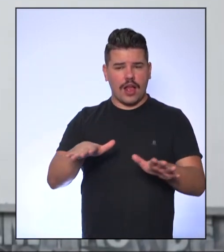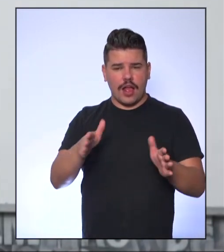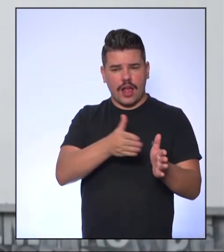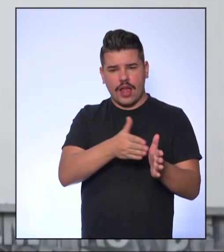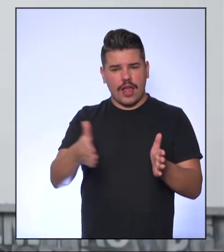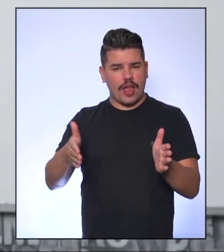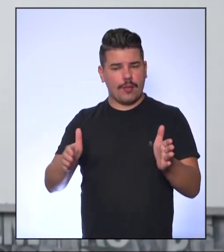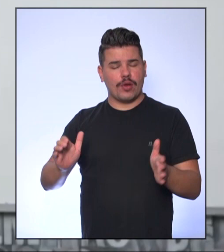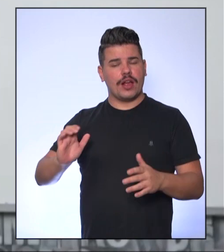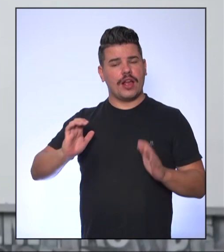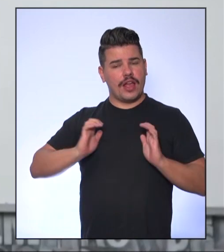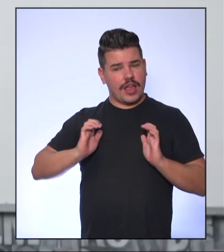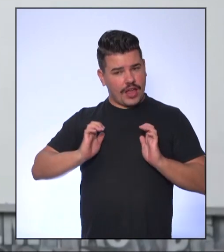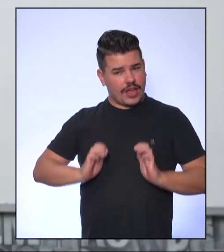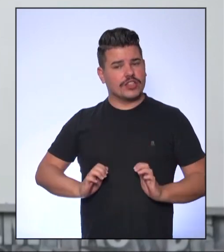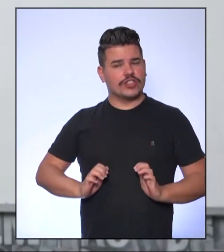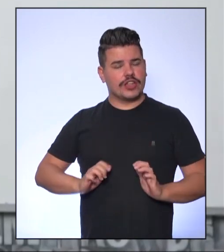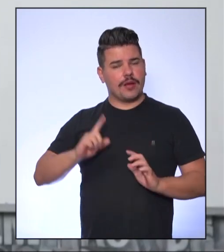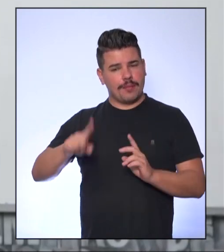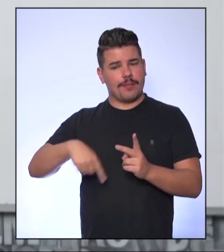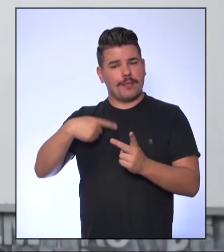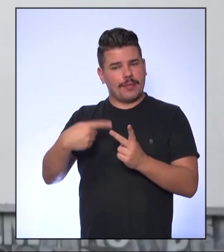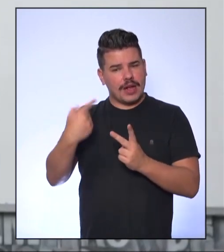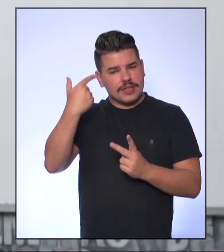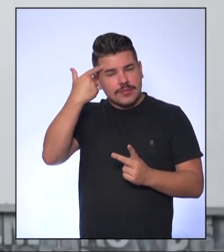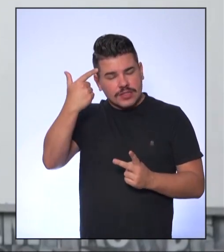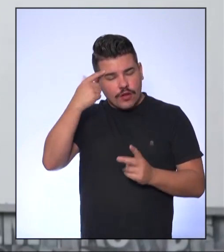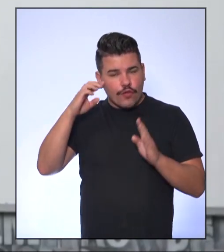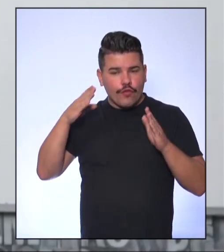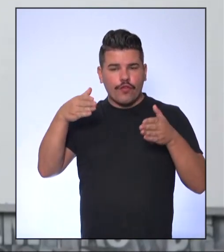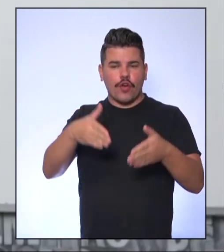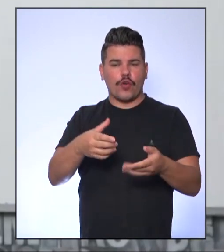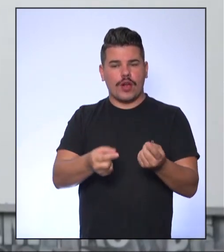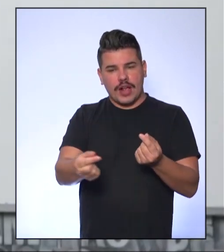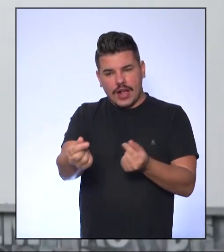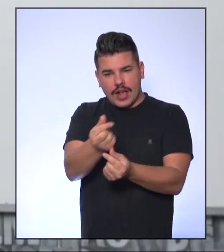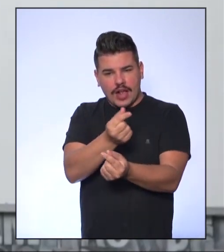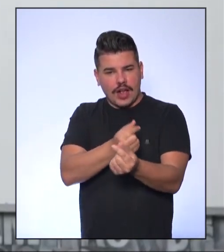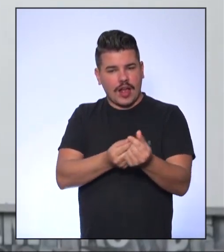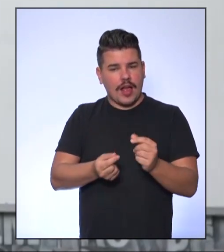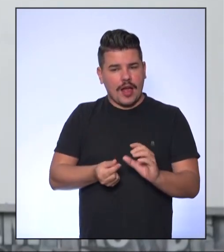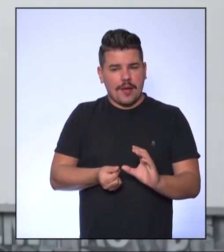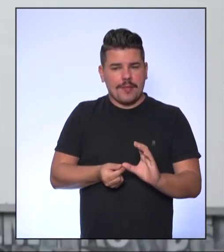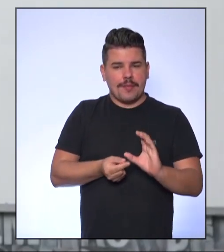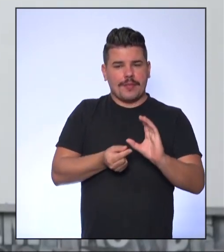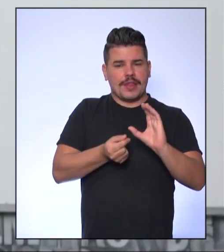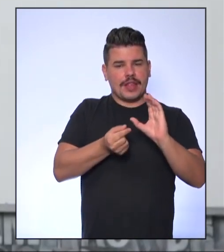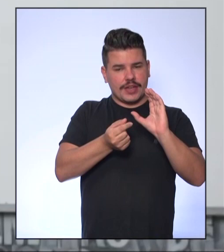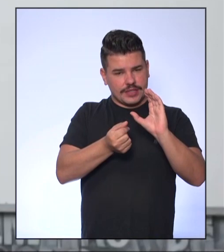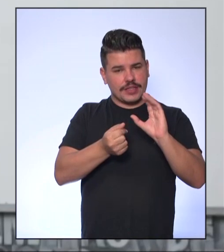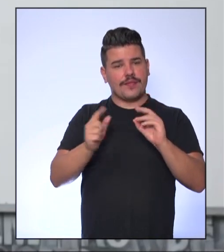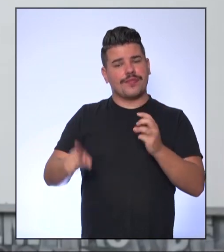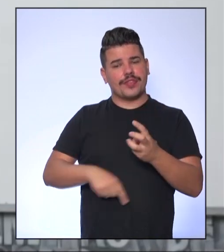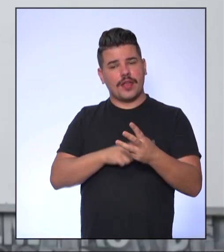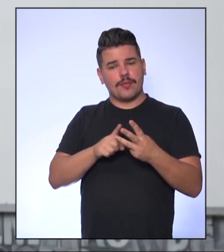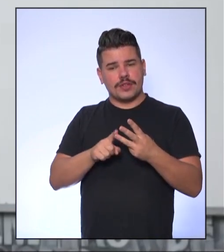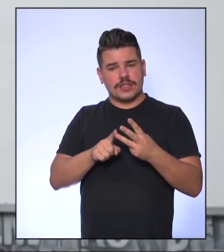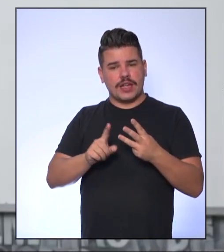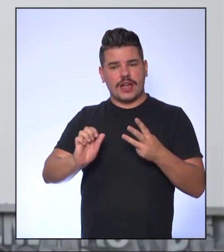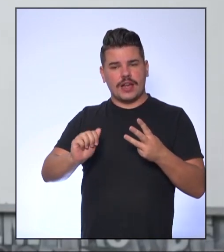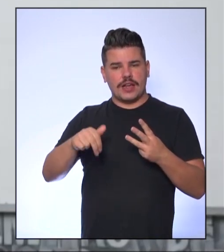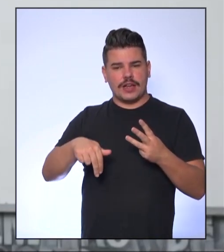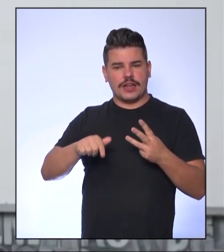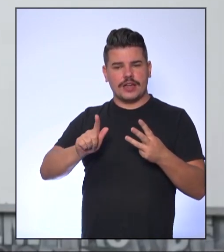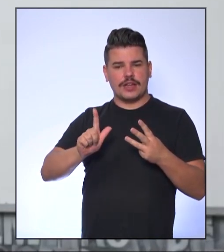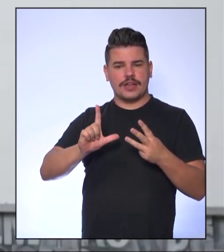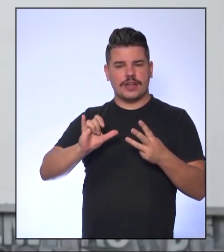e o espírito capitalista, aparece muito esta perspectiva. E nós temos a ideia anglicana, que Henrique